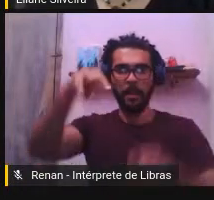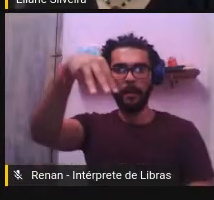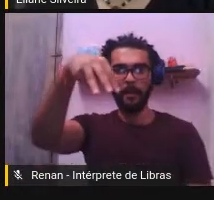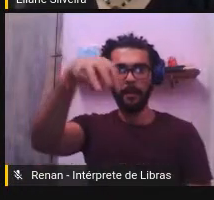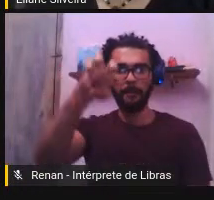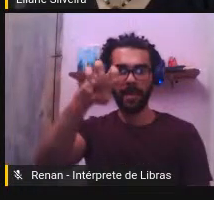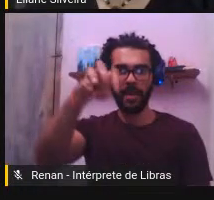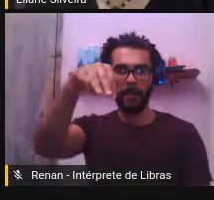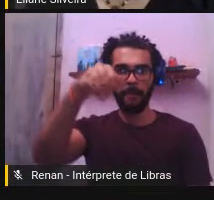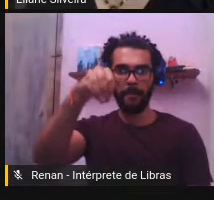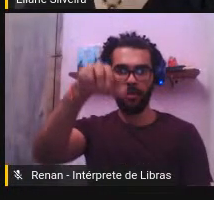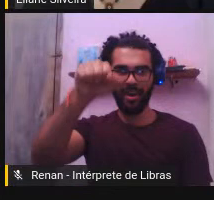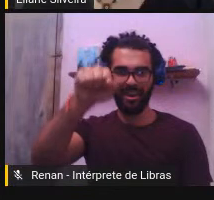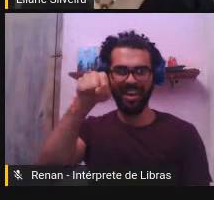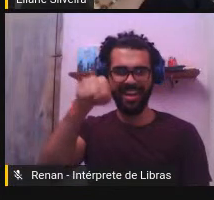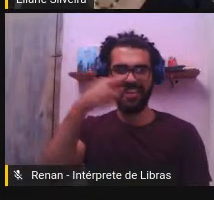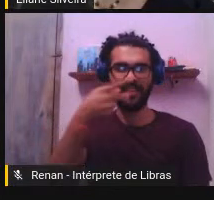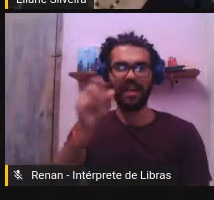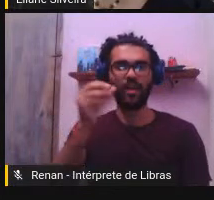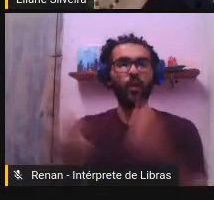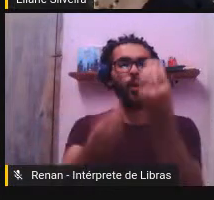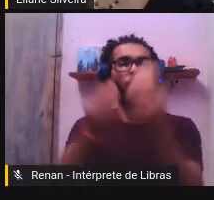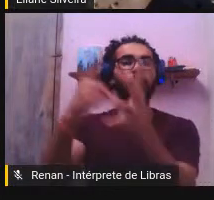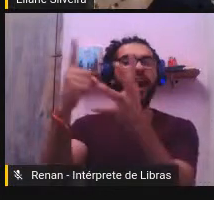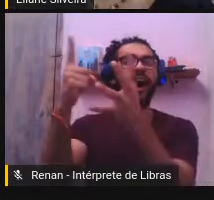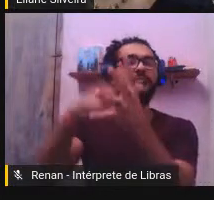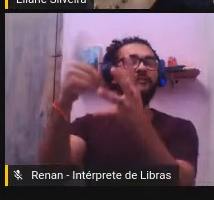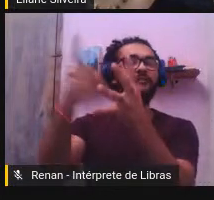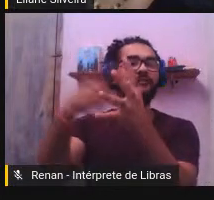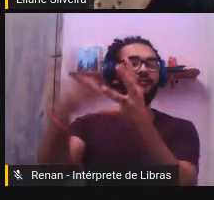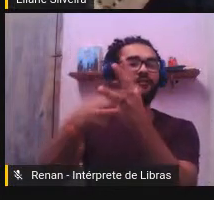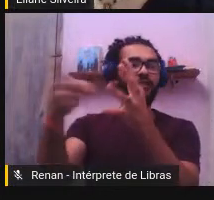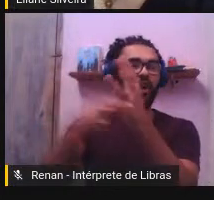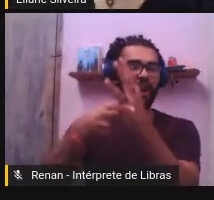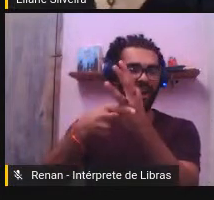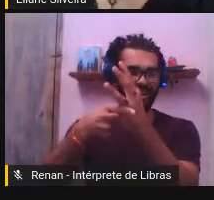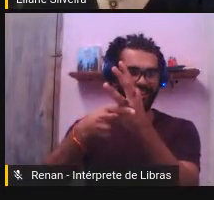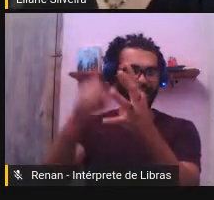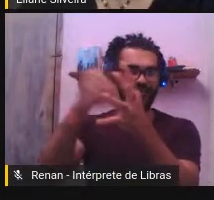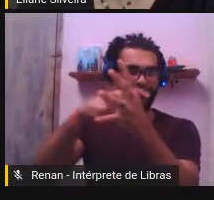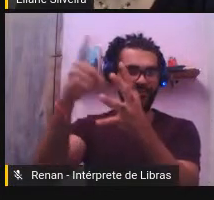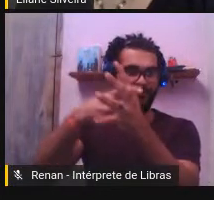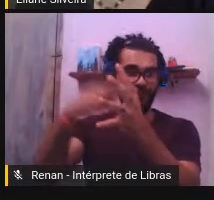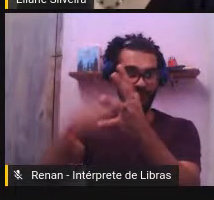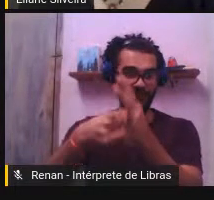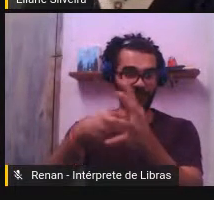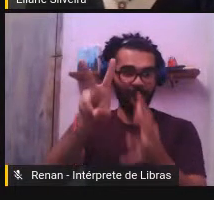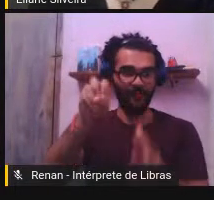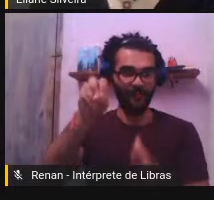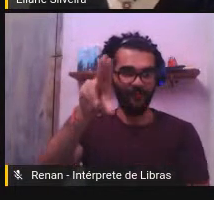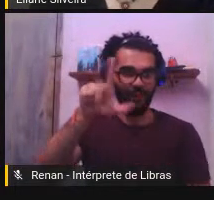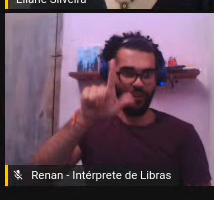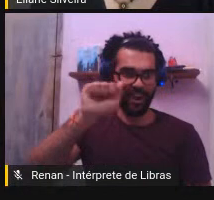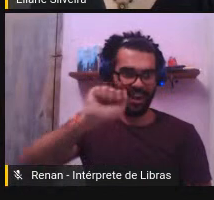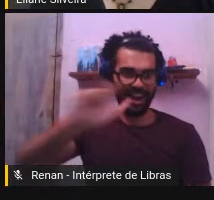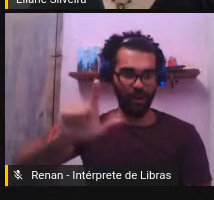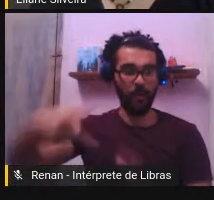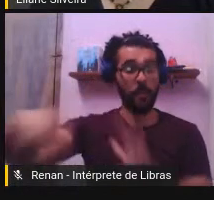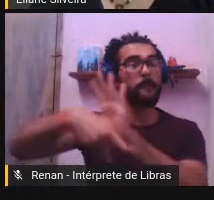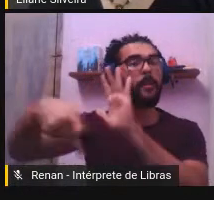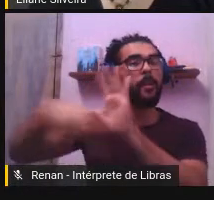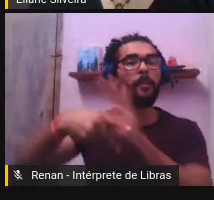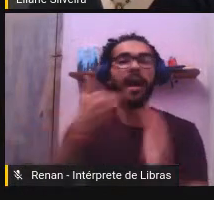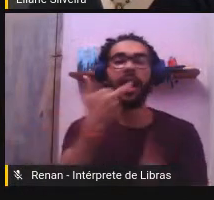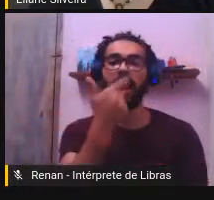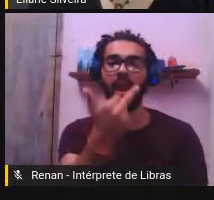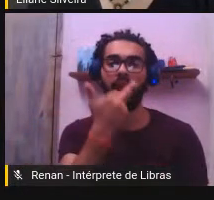línguas indo-europeias. Esse livro, publicado em 1879, notem que várias vezes se diz que o